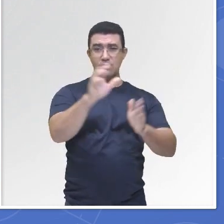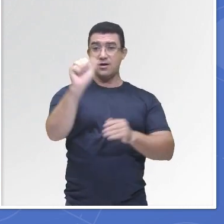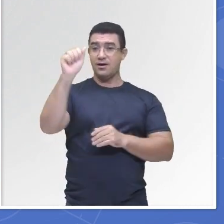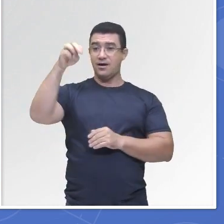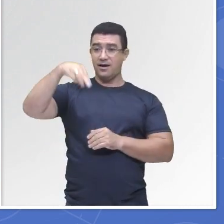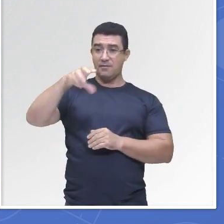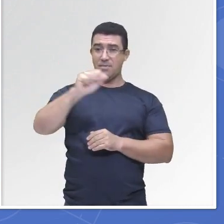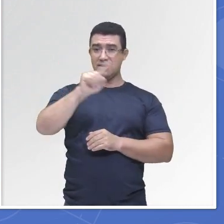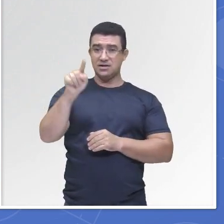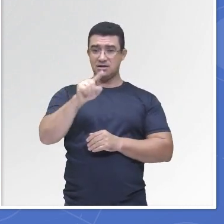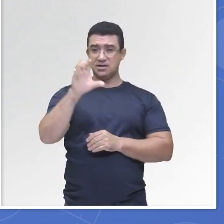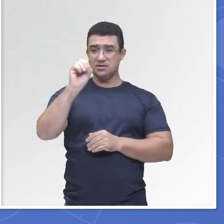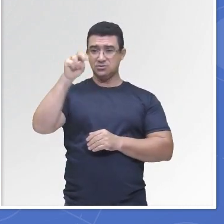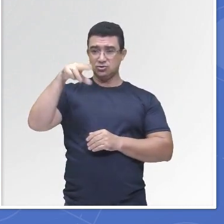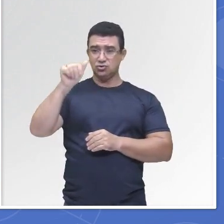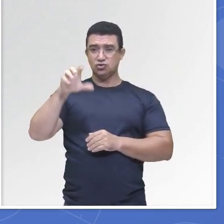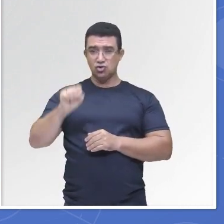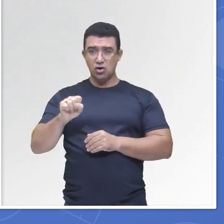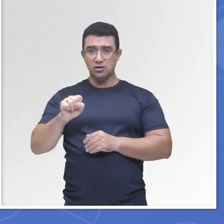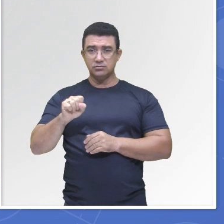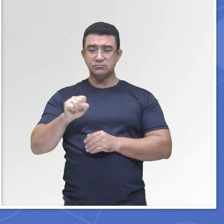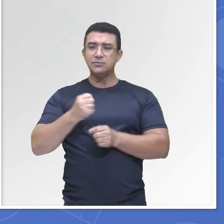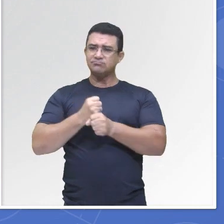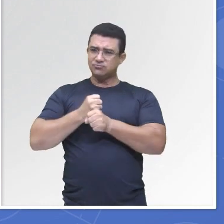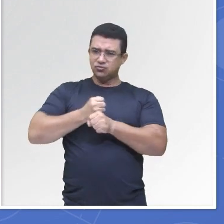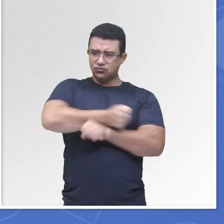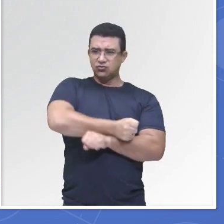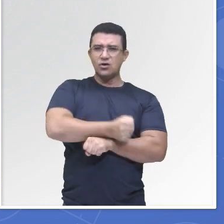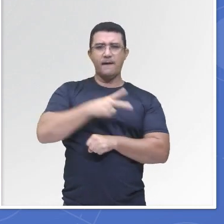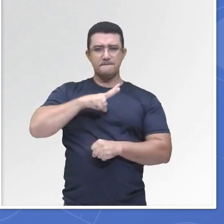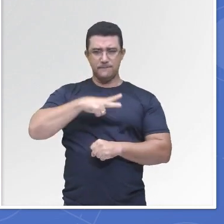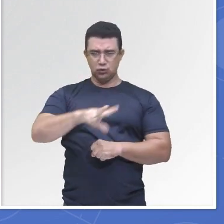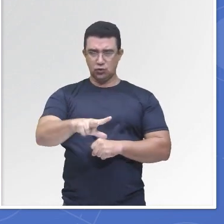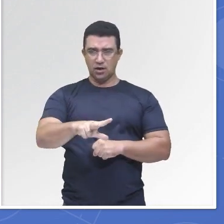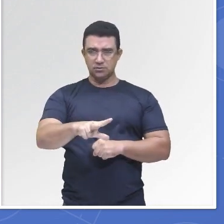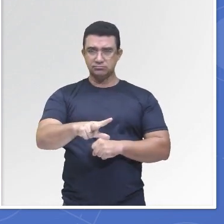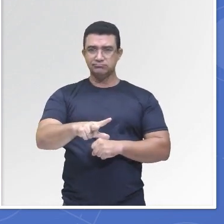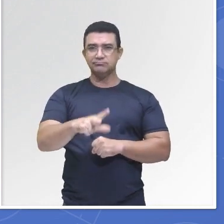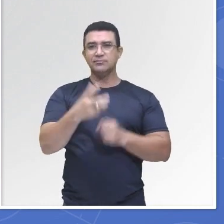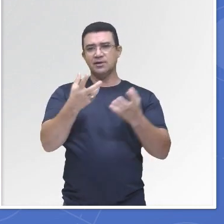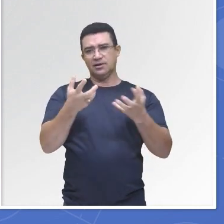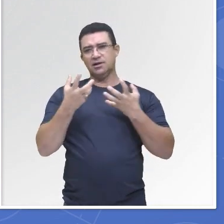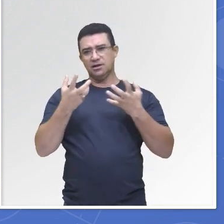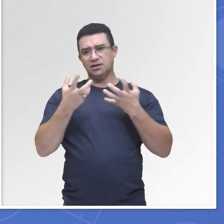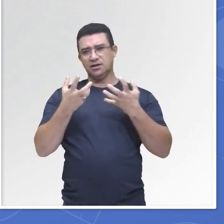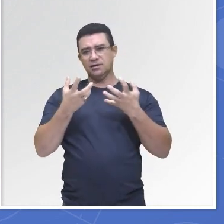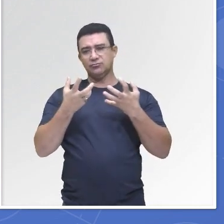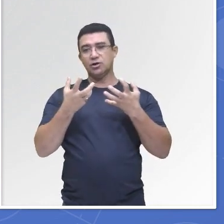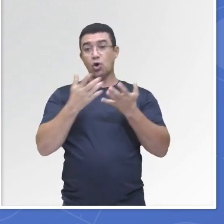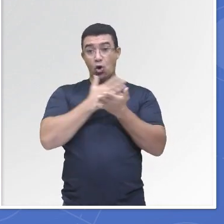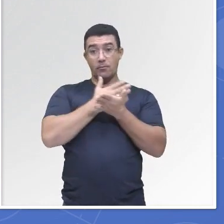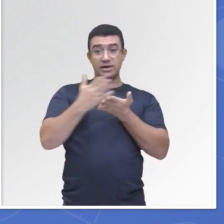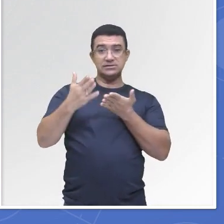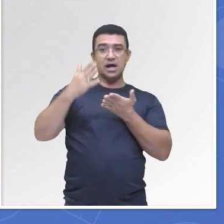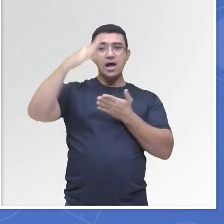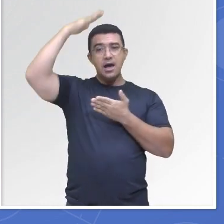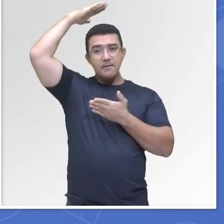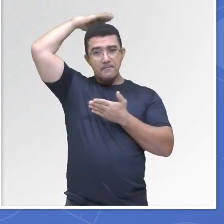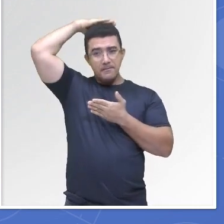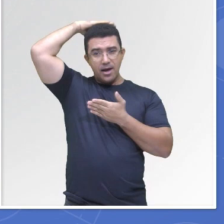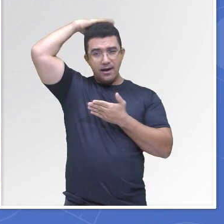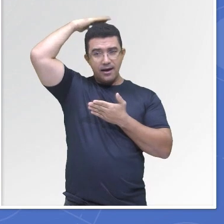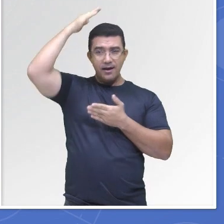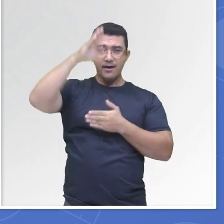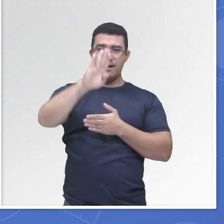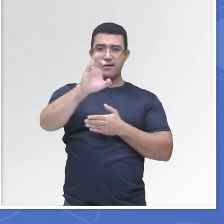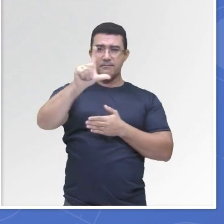e seus afluentes para o domínio português. Ele queria sair lá de Belém e chegar até o Peru, dando